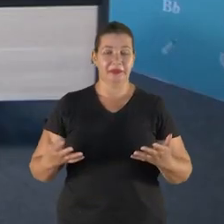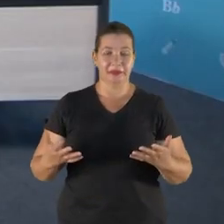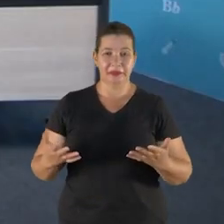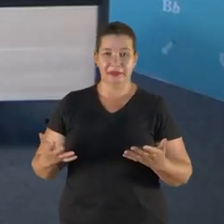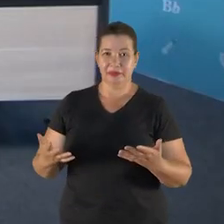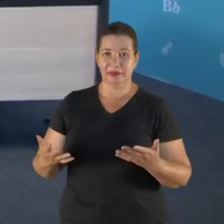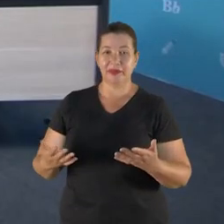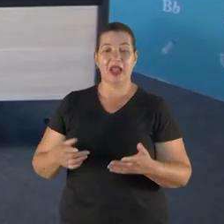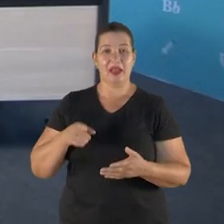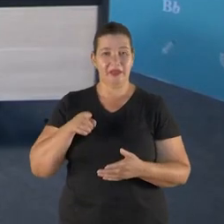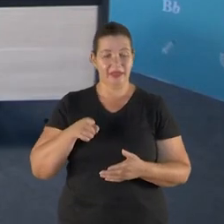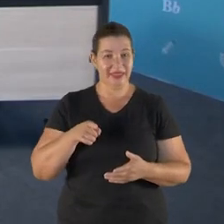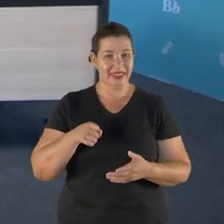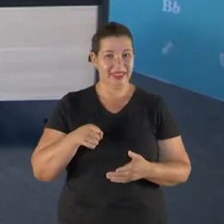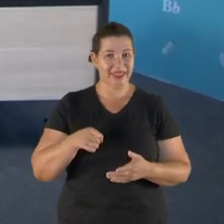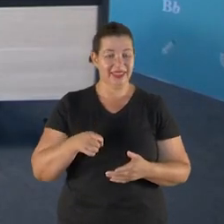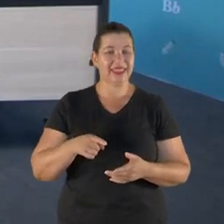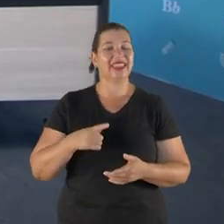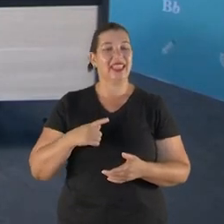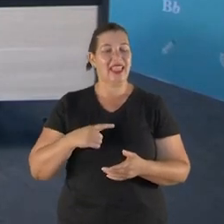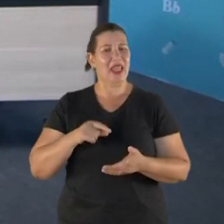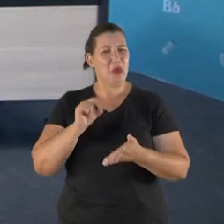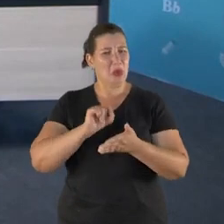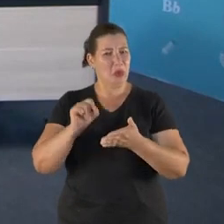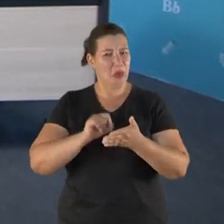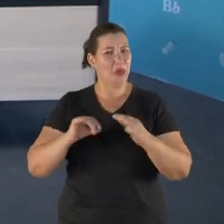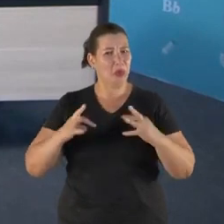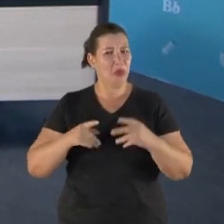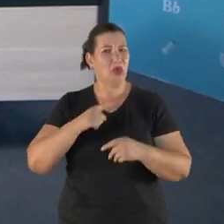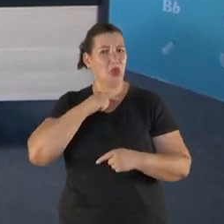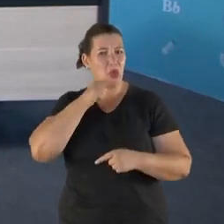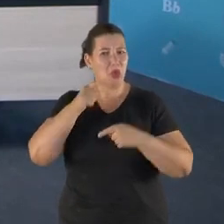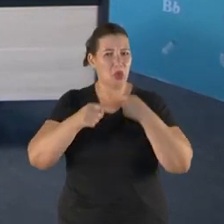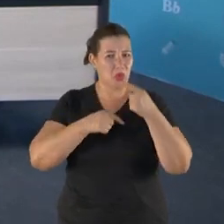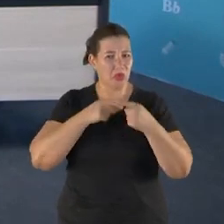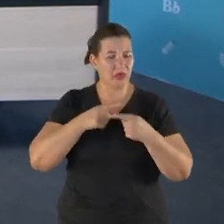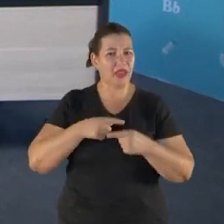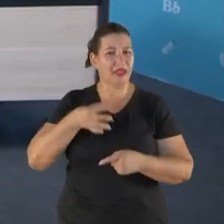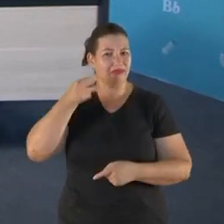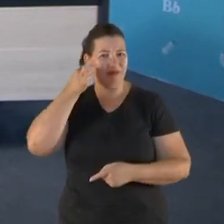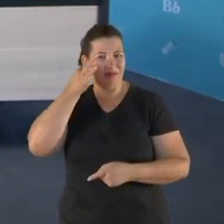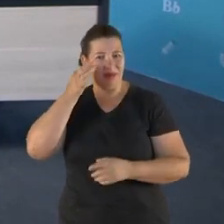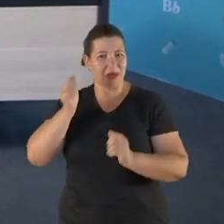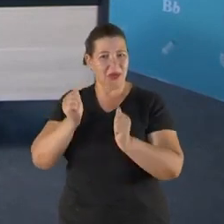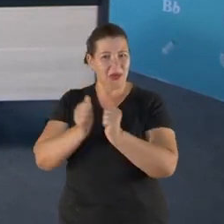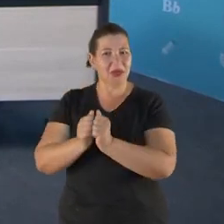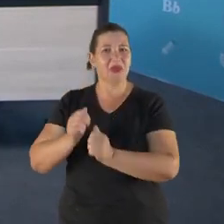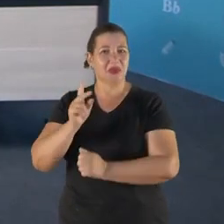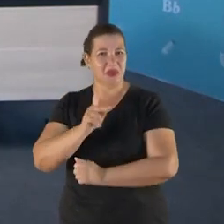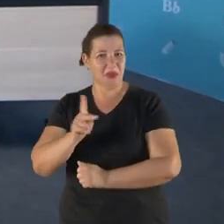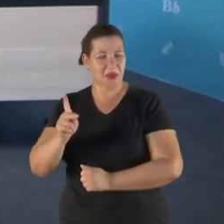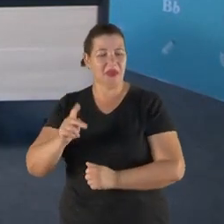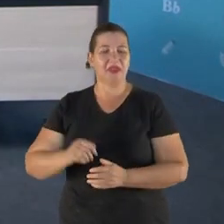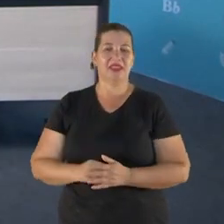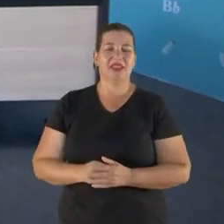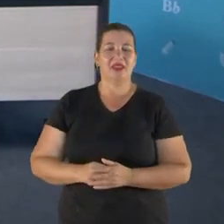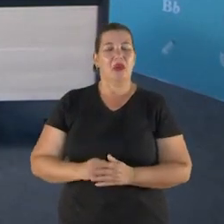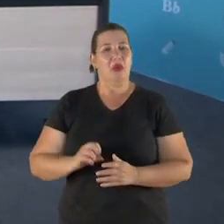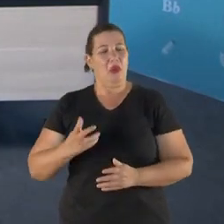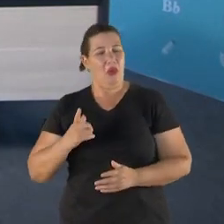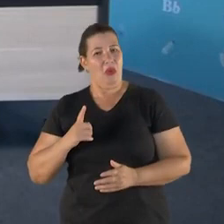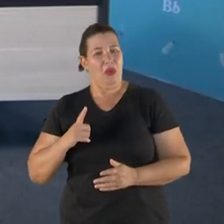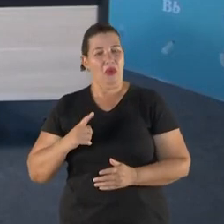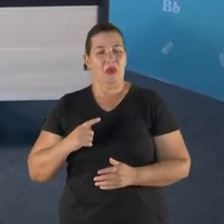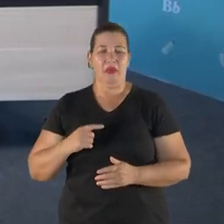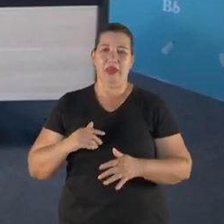Então agora, pessoal, não se esqueçam. Anotem todas as dúvidas para tirar com seu professor de forma